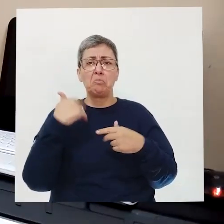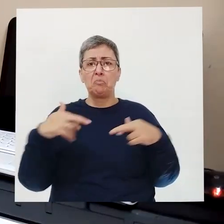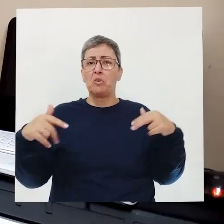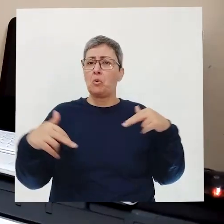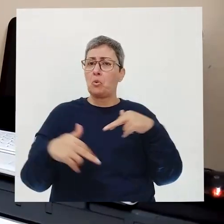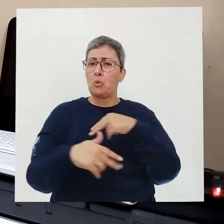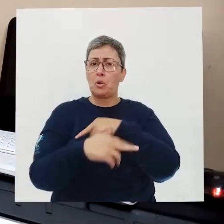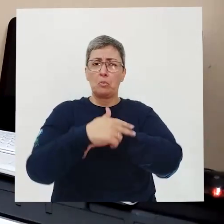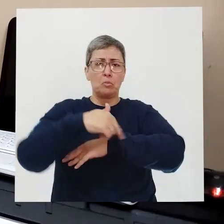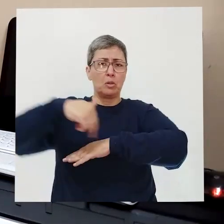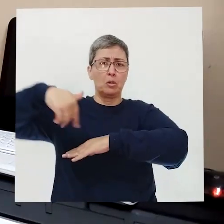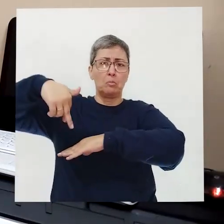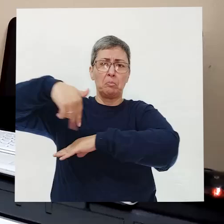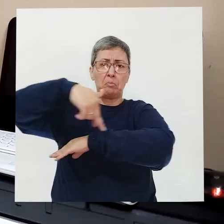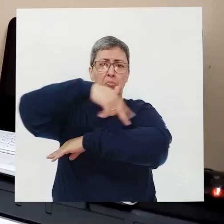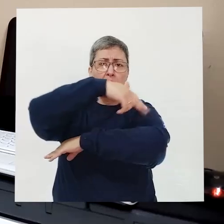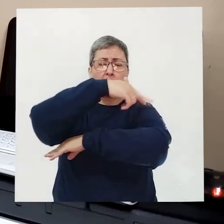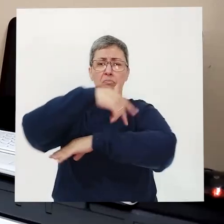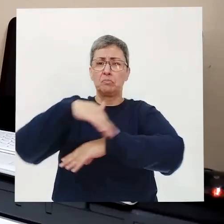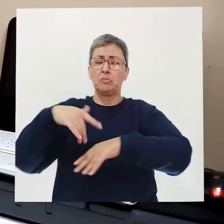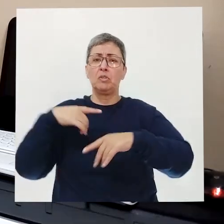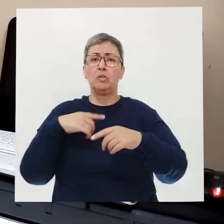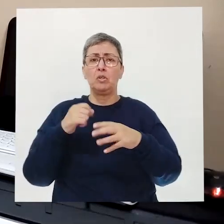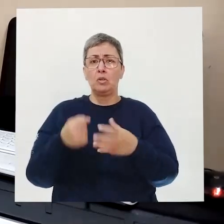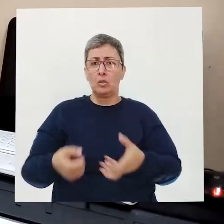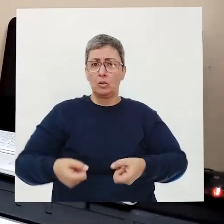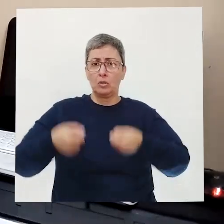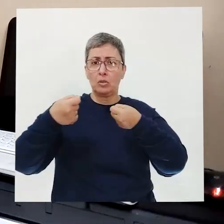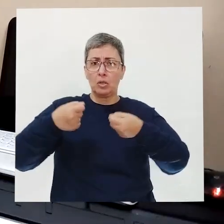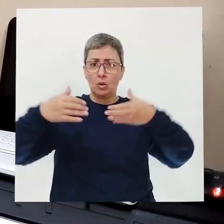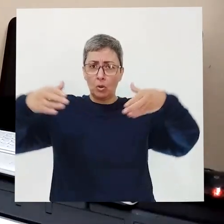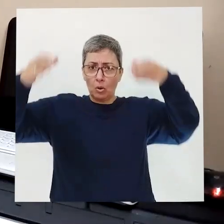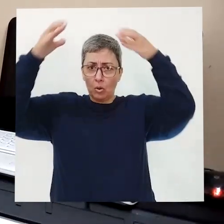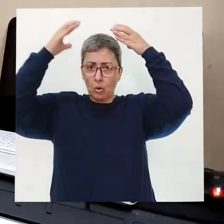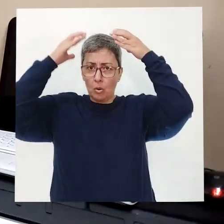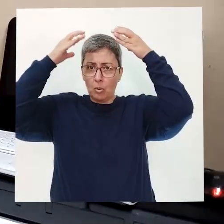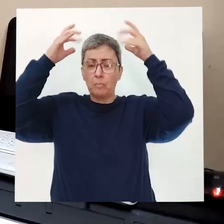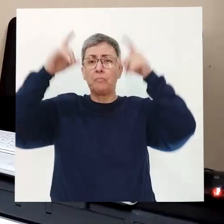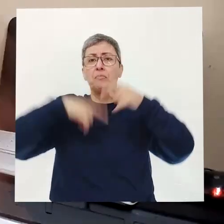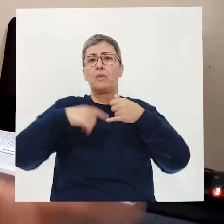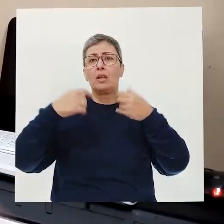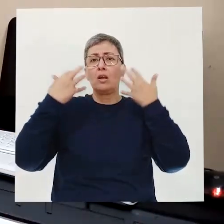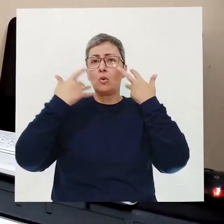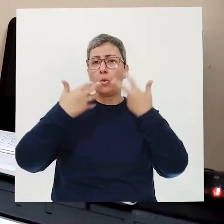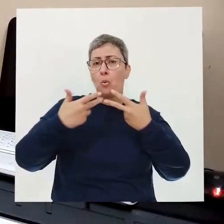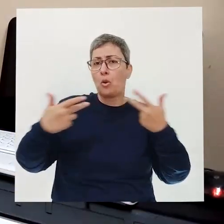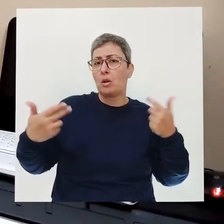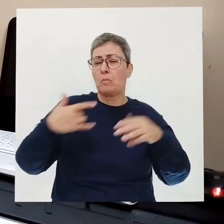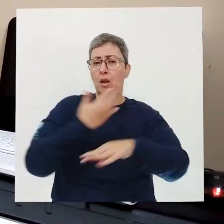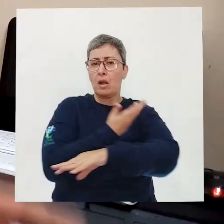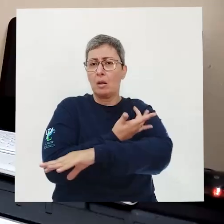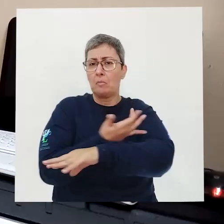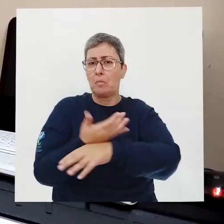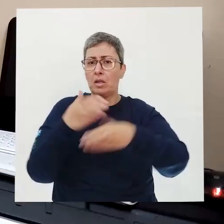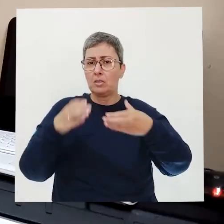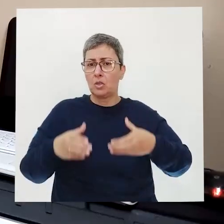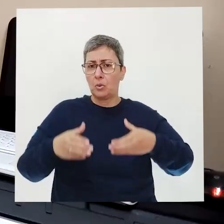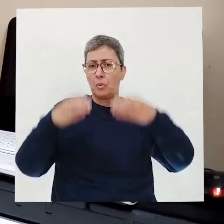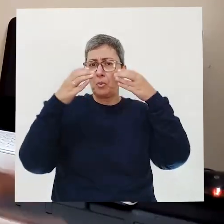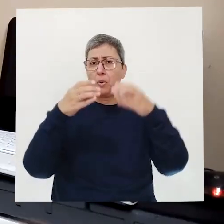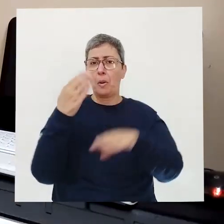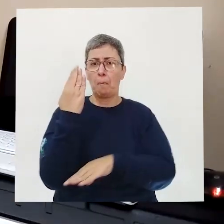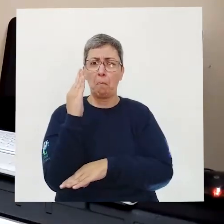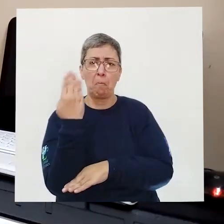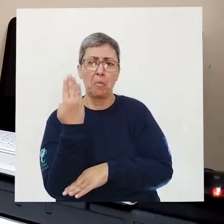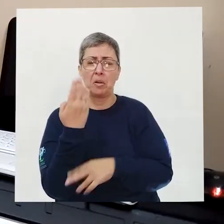longo desta passarela e carregavam coisas na cabeça, incluindo animais, plantas, vasos, pedaços